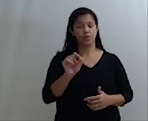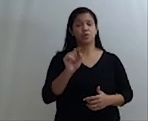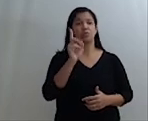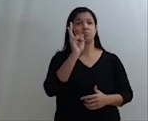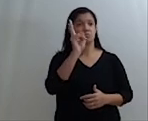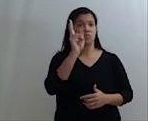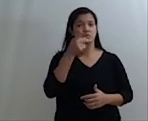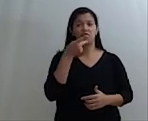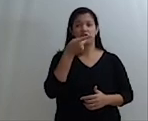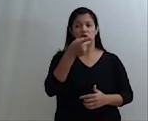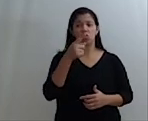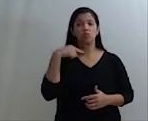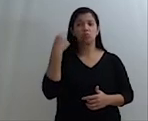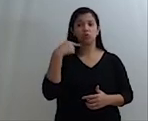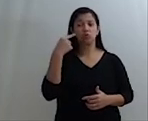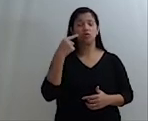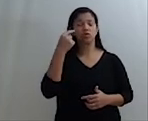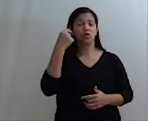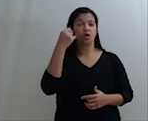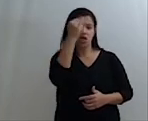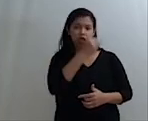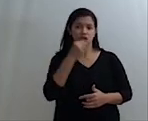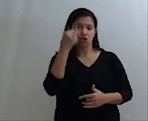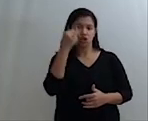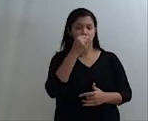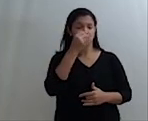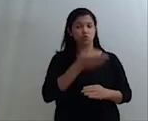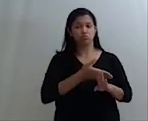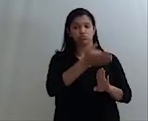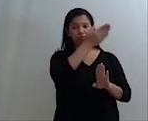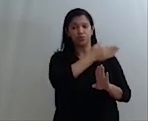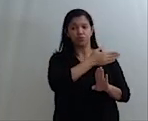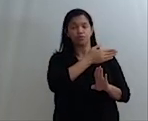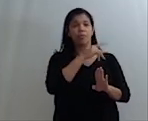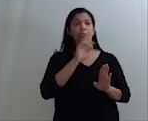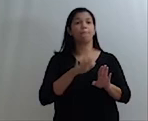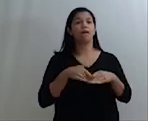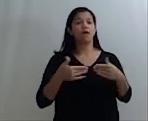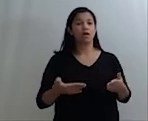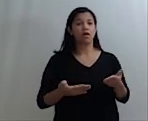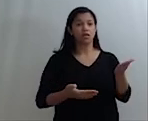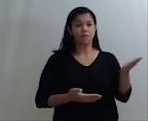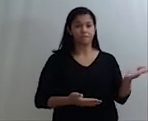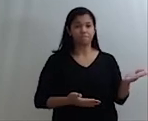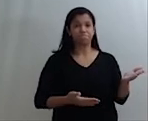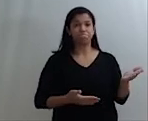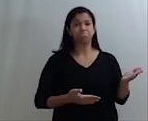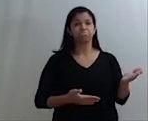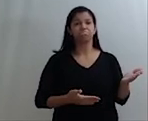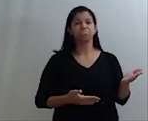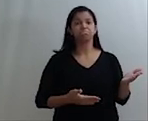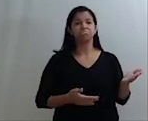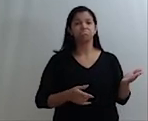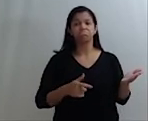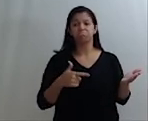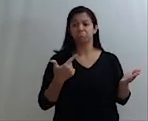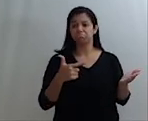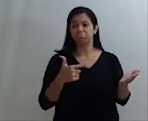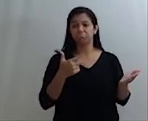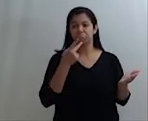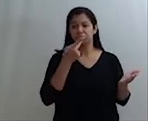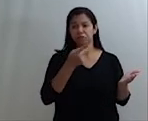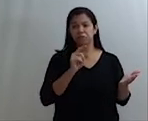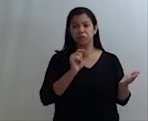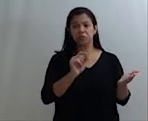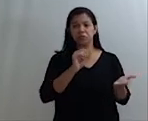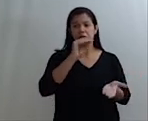AB escorp Mais antigo é um abesc corp mais antigo mas aqui não tem como se falar em falta